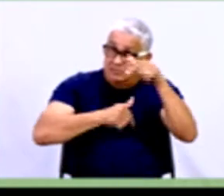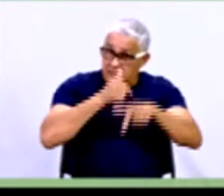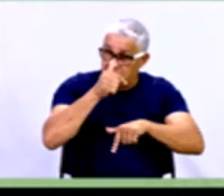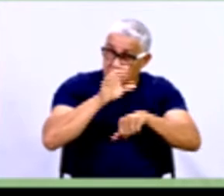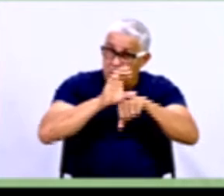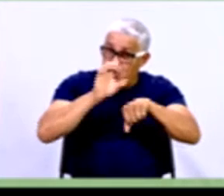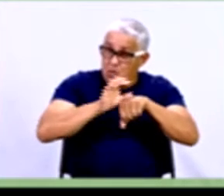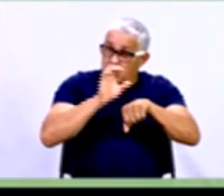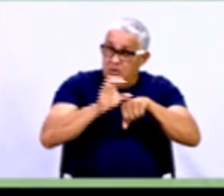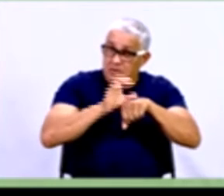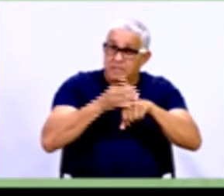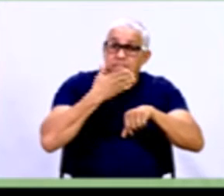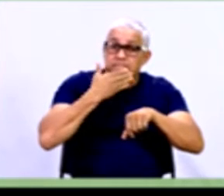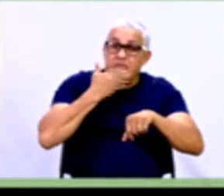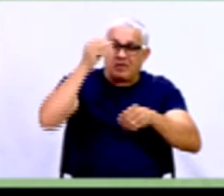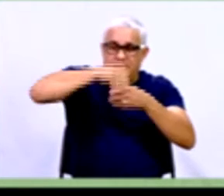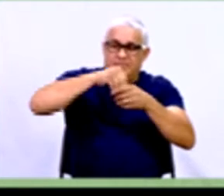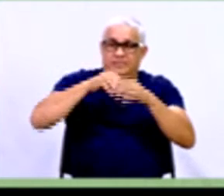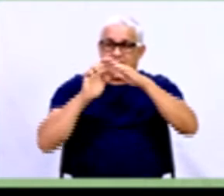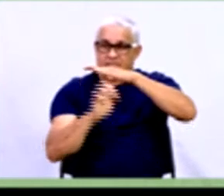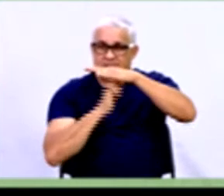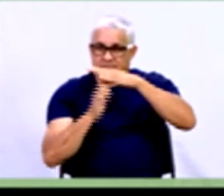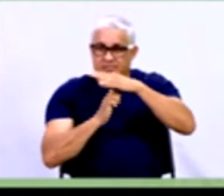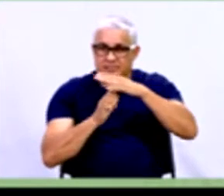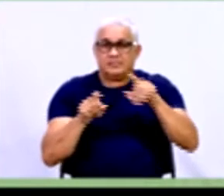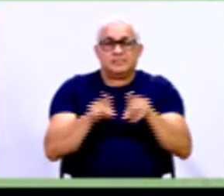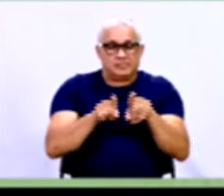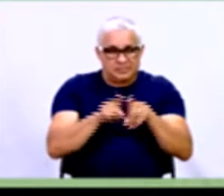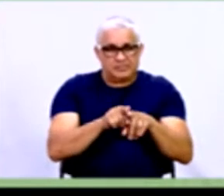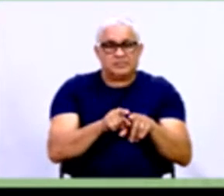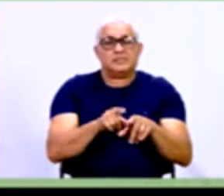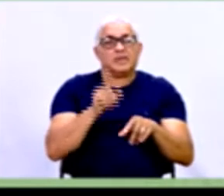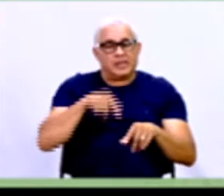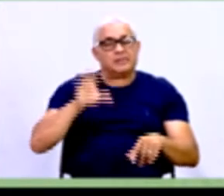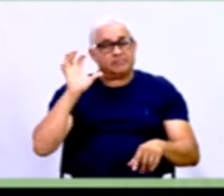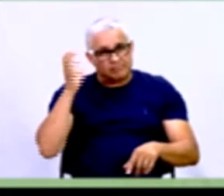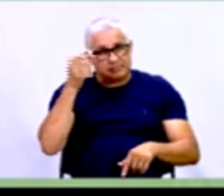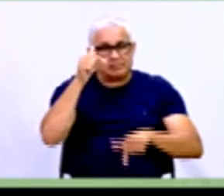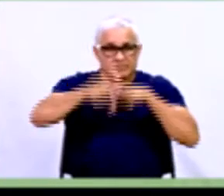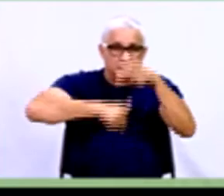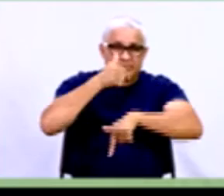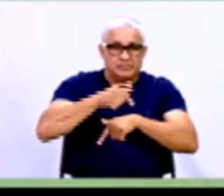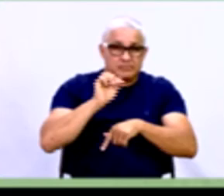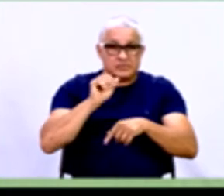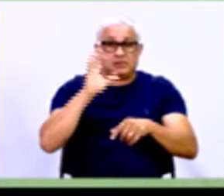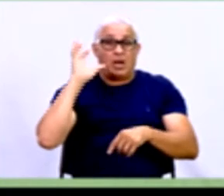empresa, certo? Então, nesse caso, também é constituído acidente de trabalho.